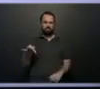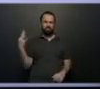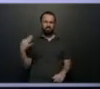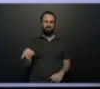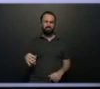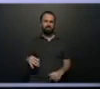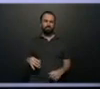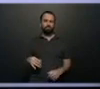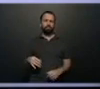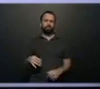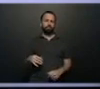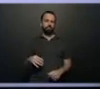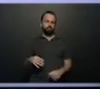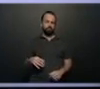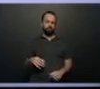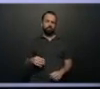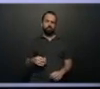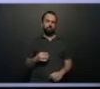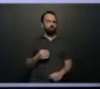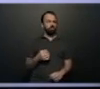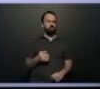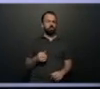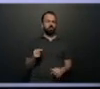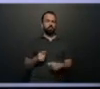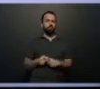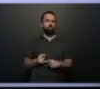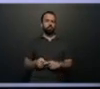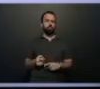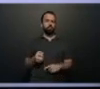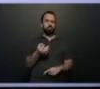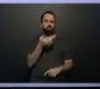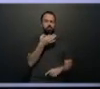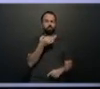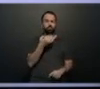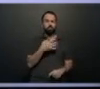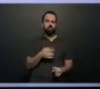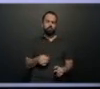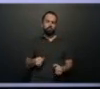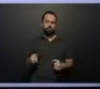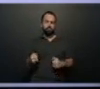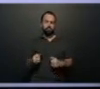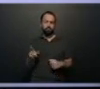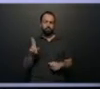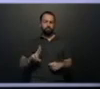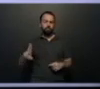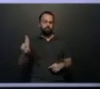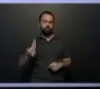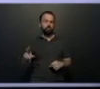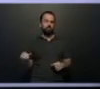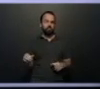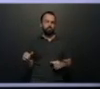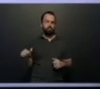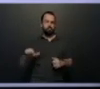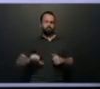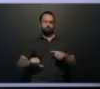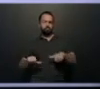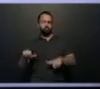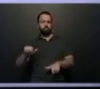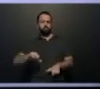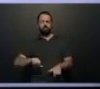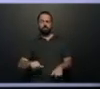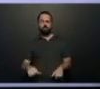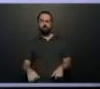firme ou tente um outro recurso, porque sem a química não há um medicamento para aliviar a dor.